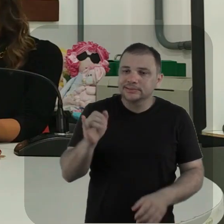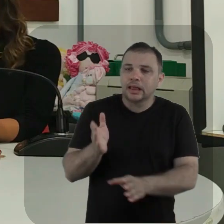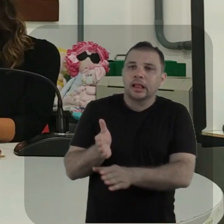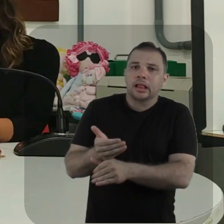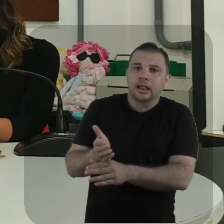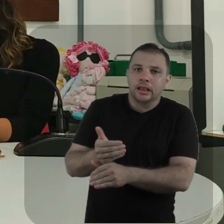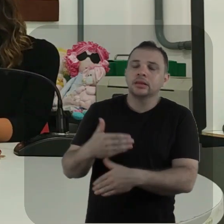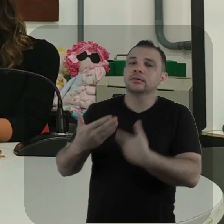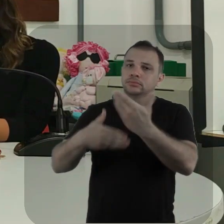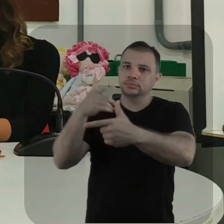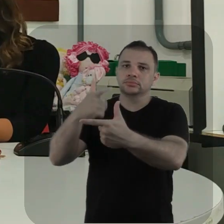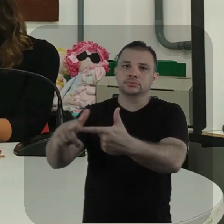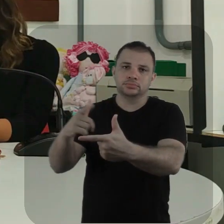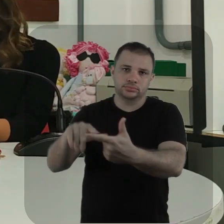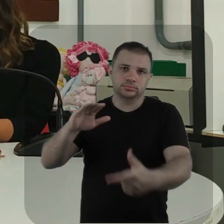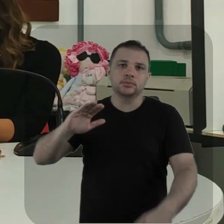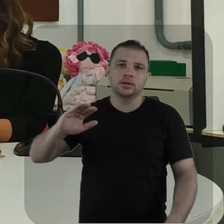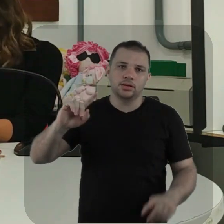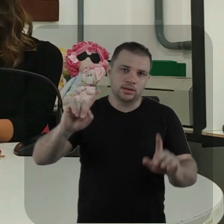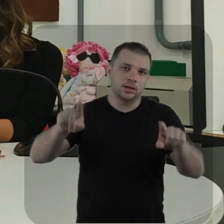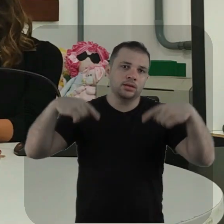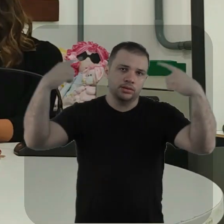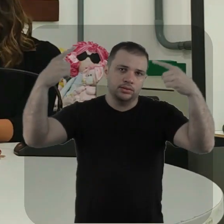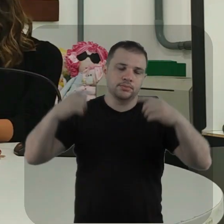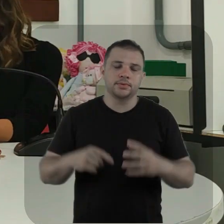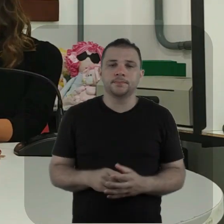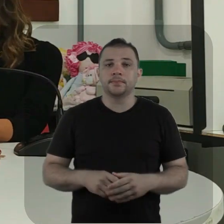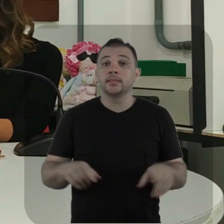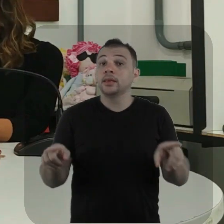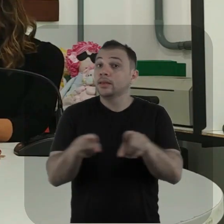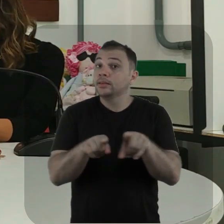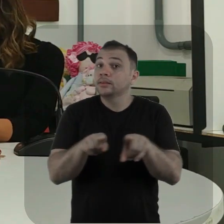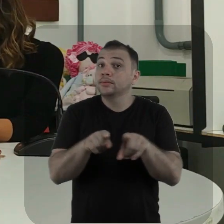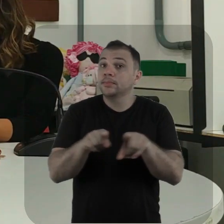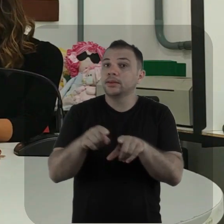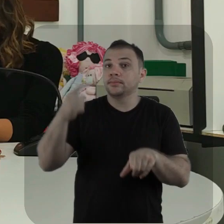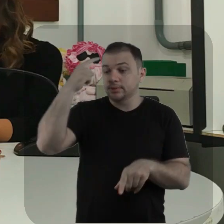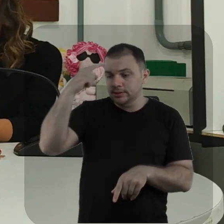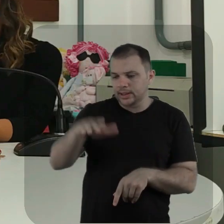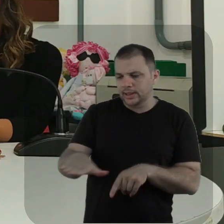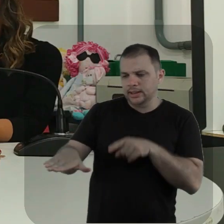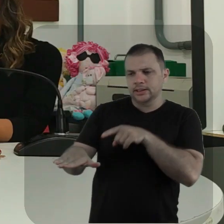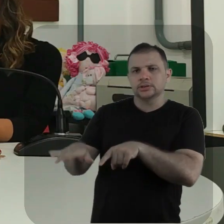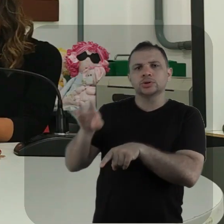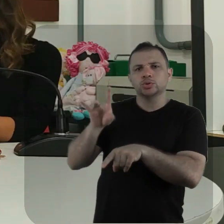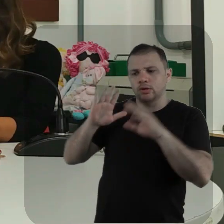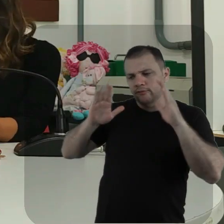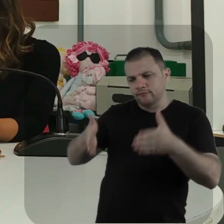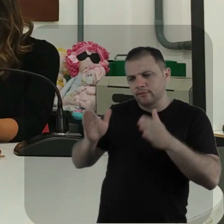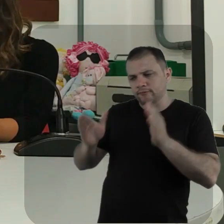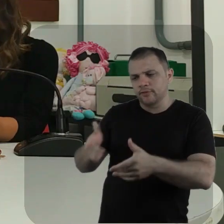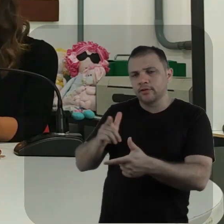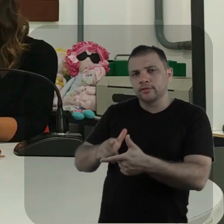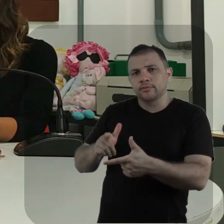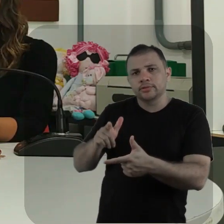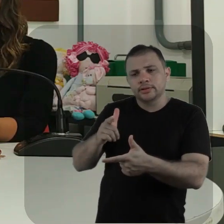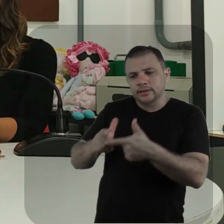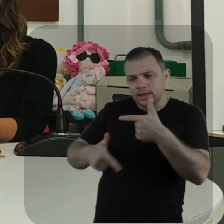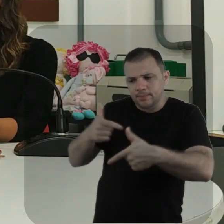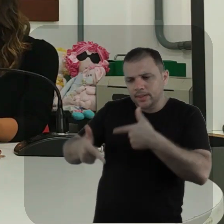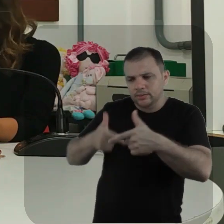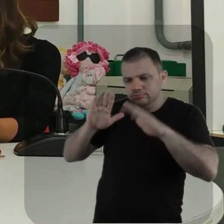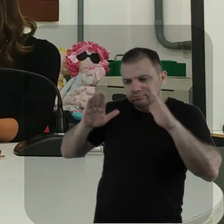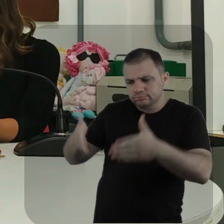sendo prejudicial. Um outro ponto é que não adianta você ter um olhar também, um trabalho só com a criança. A criança ela não tem repertório, ela